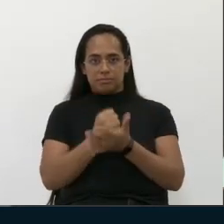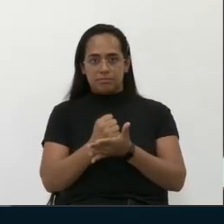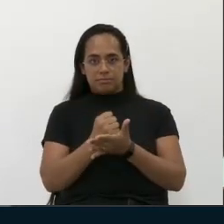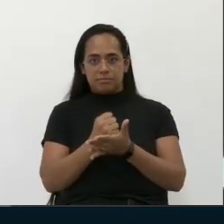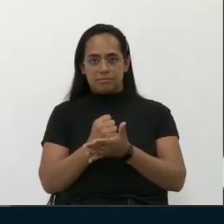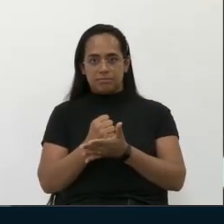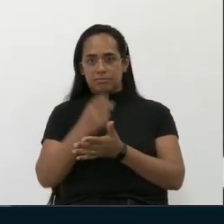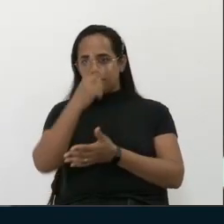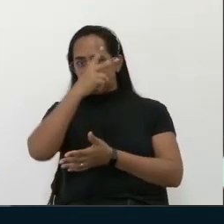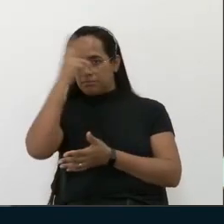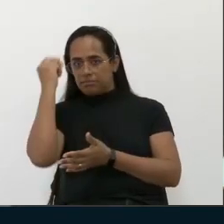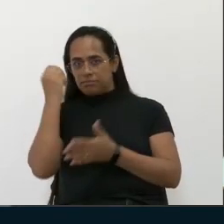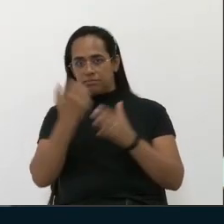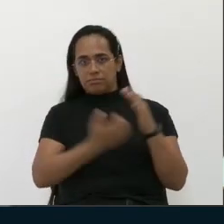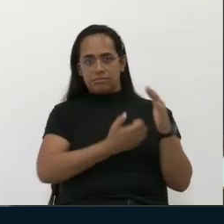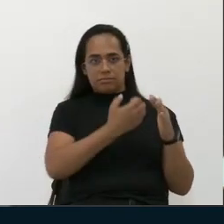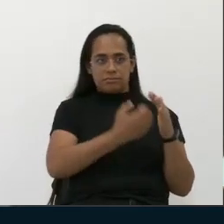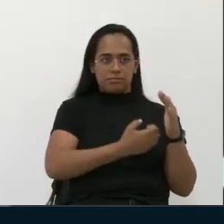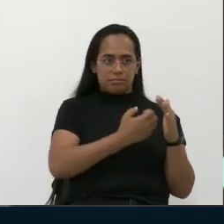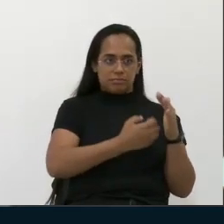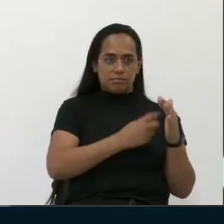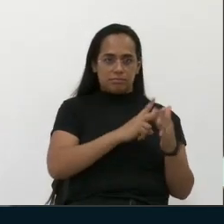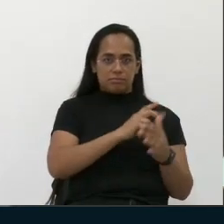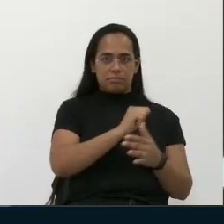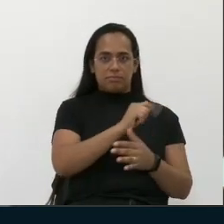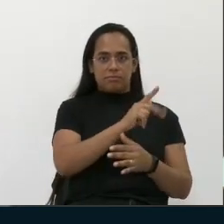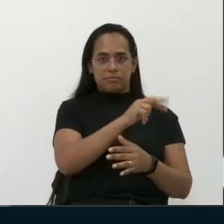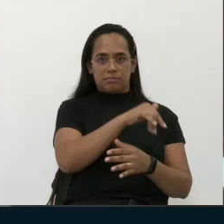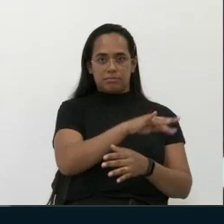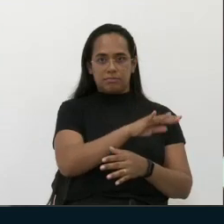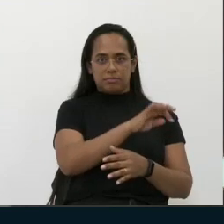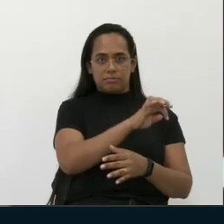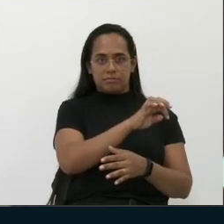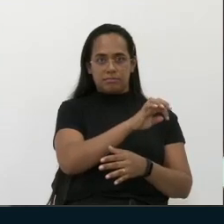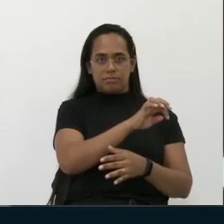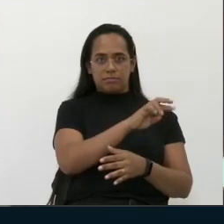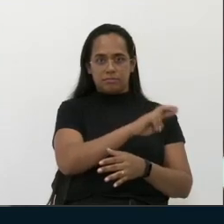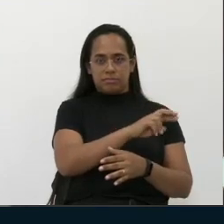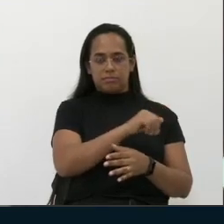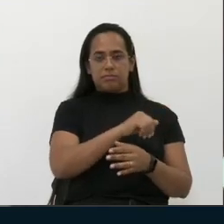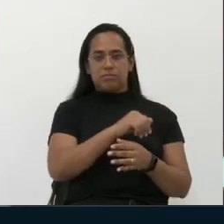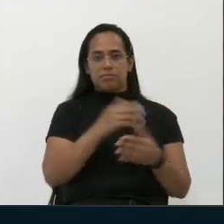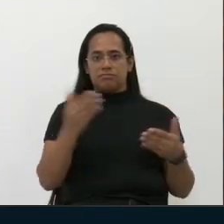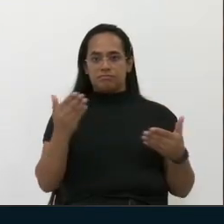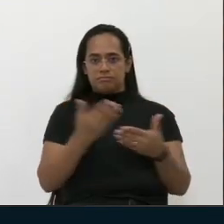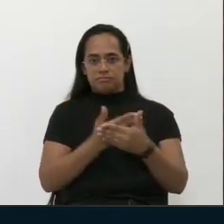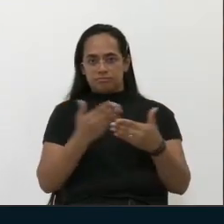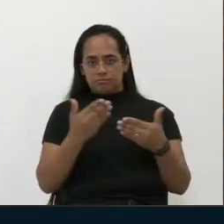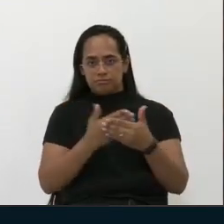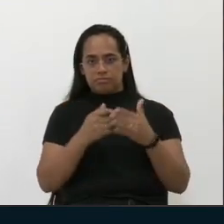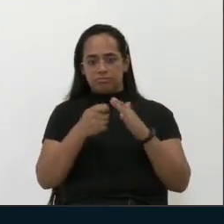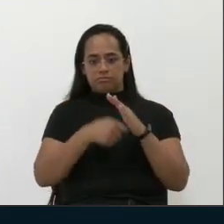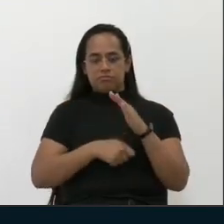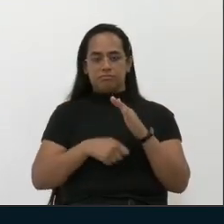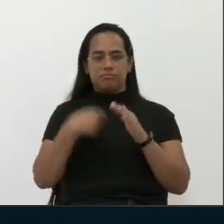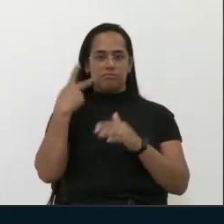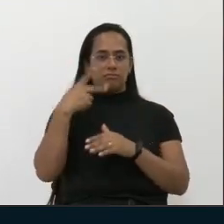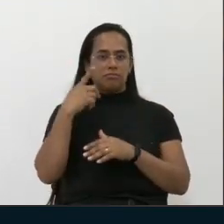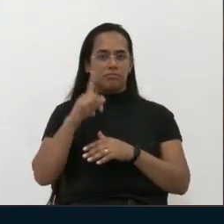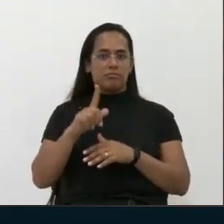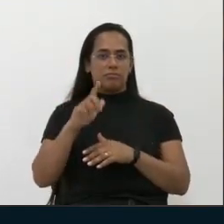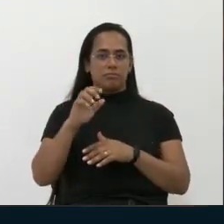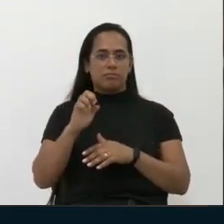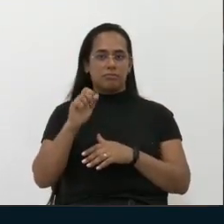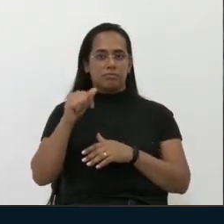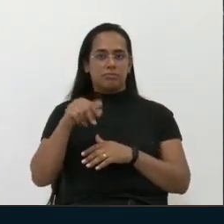Prefeitura e a empresa Wagner Borges Dias ME. Autor, Leandro Dourado. Em discussão? Encerrada a